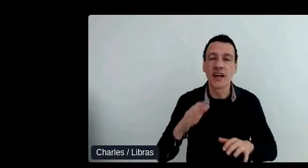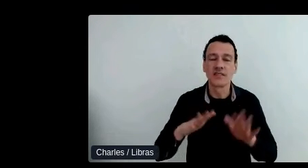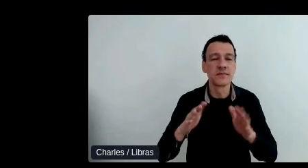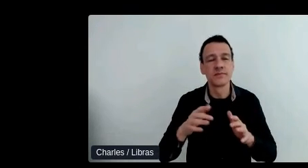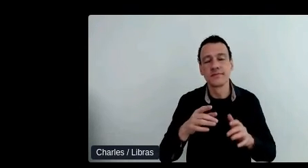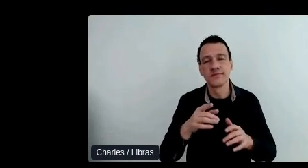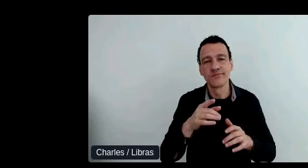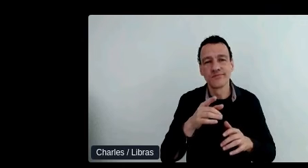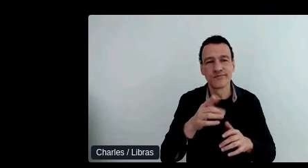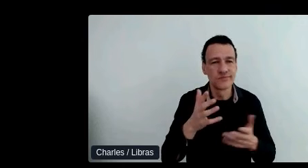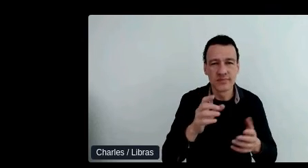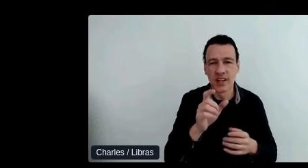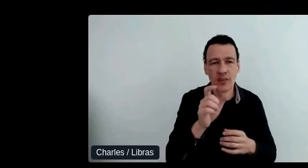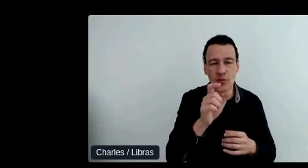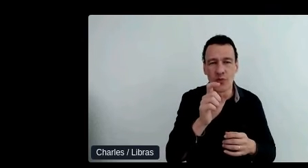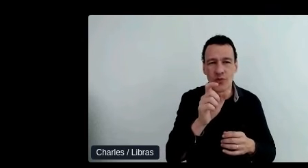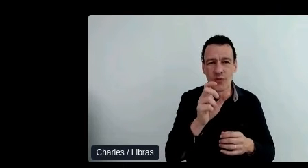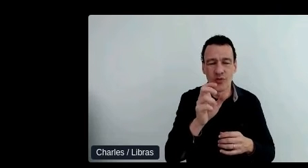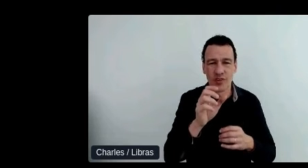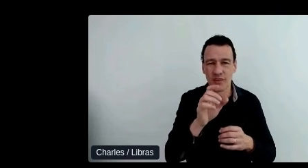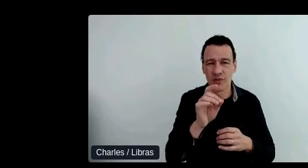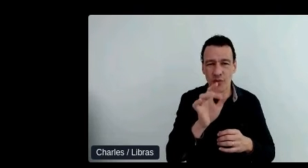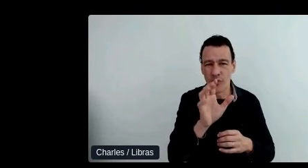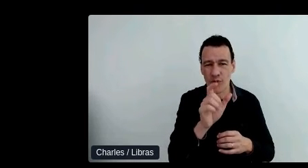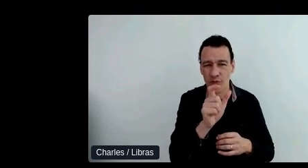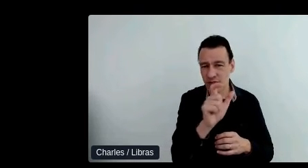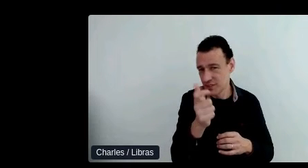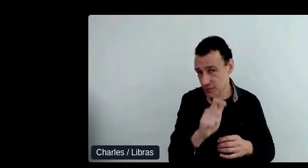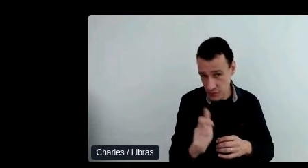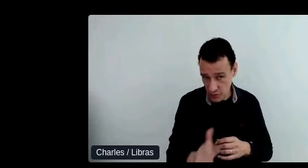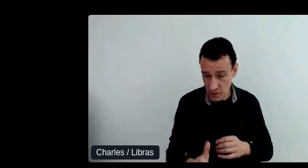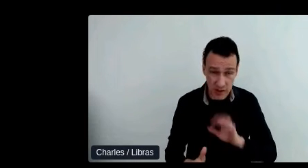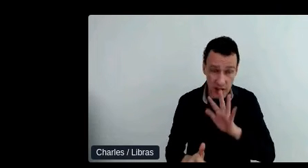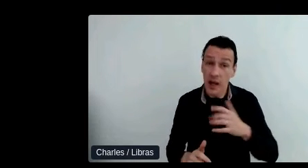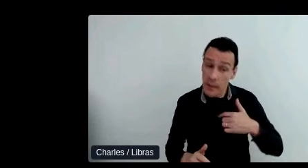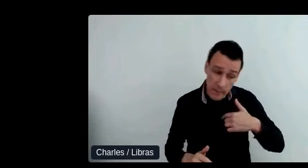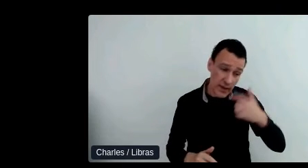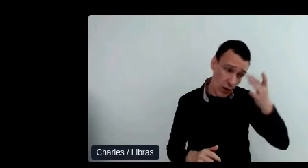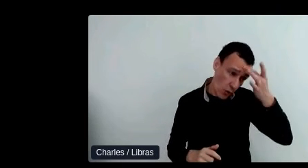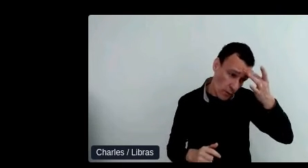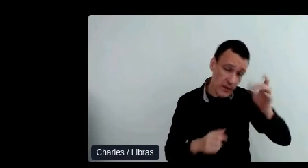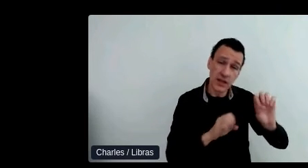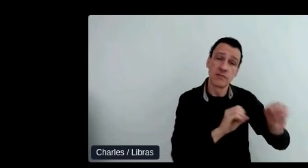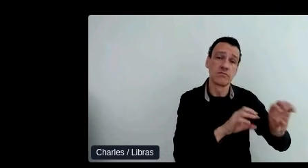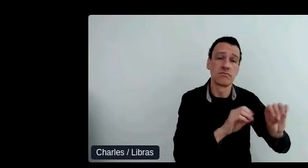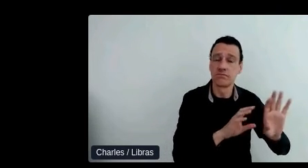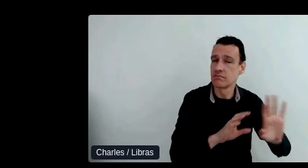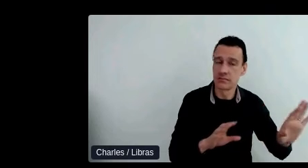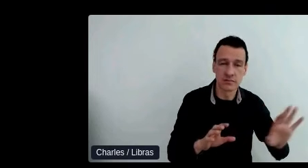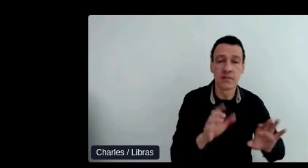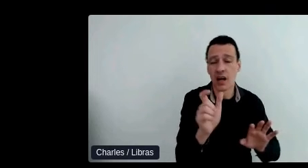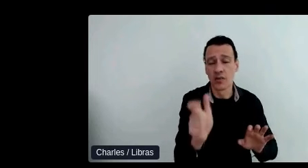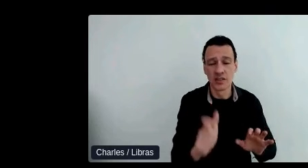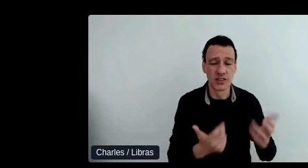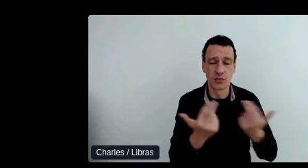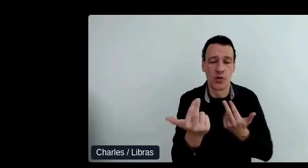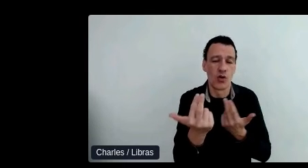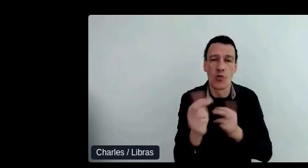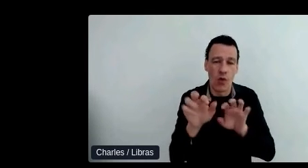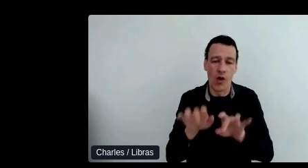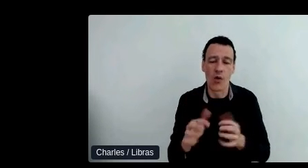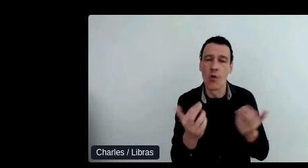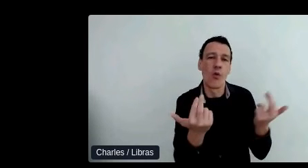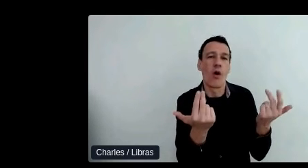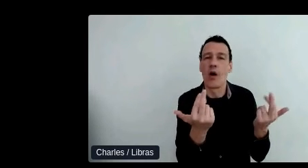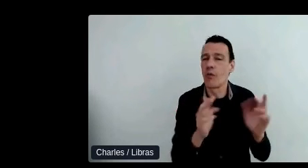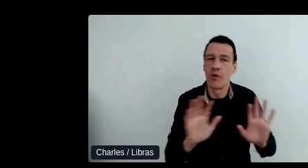refletir aquilo que a visão de uma pessoa. O viés de medição, ele é